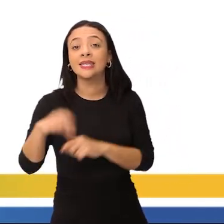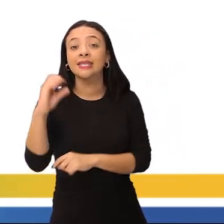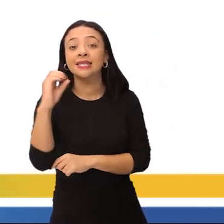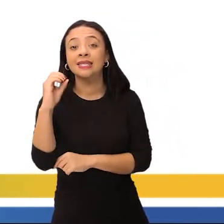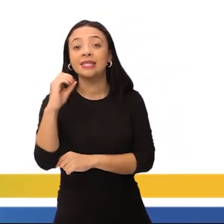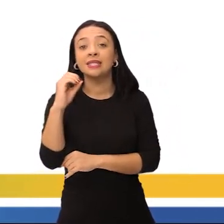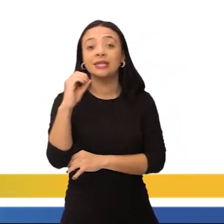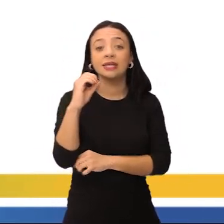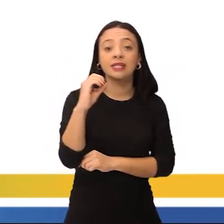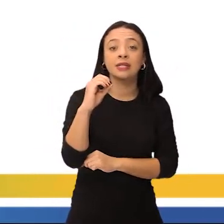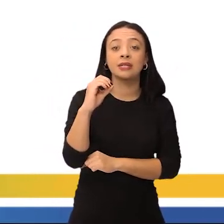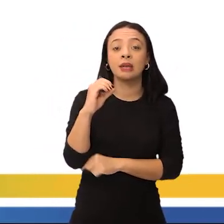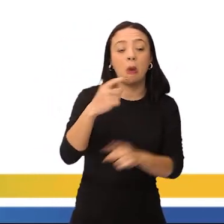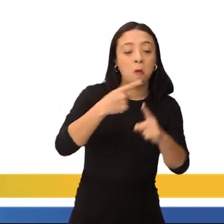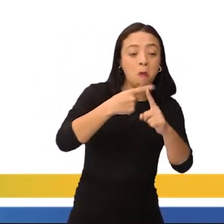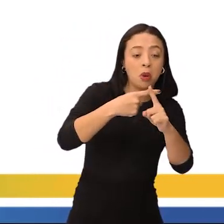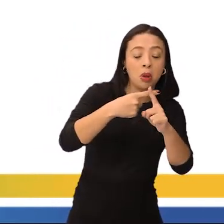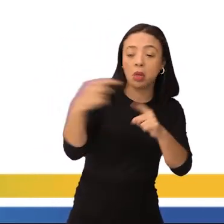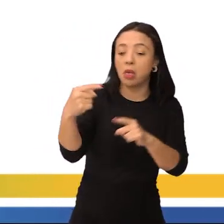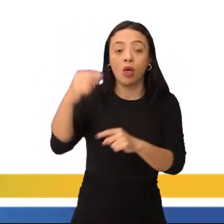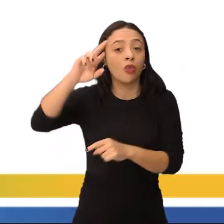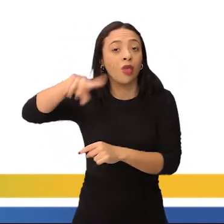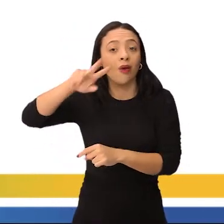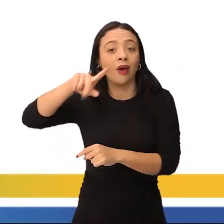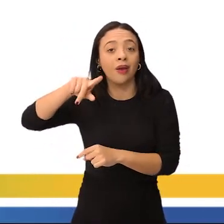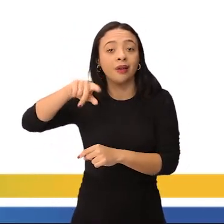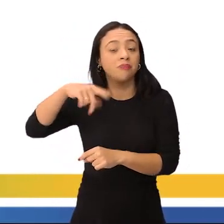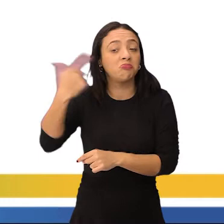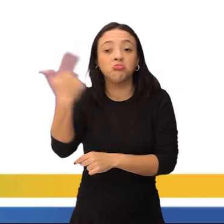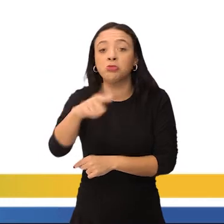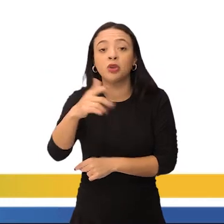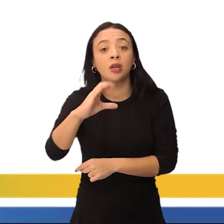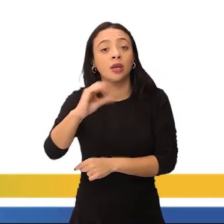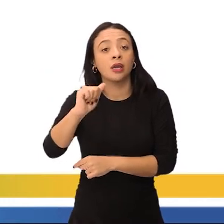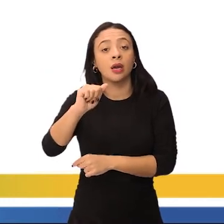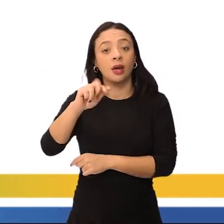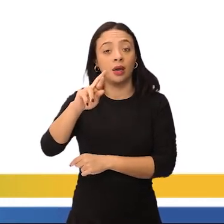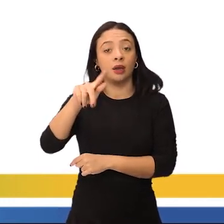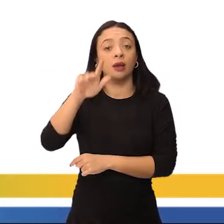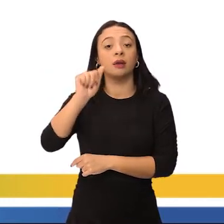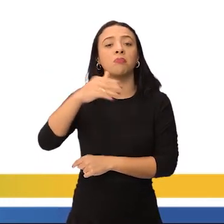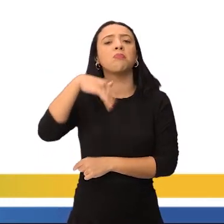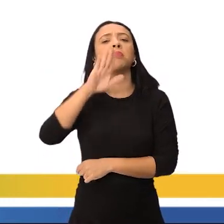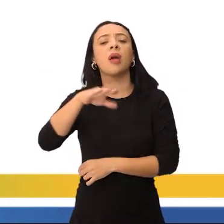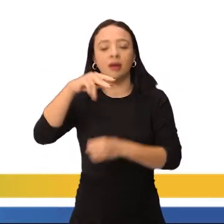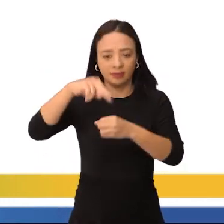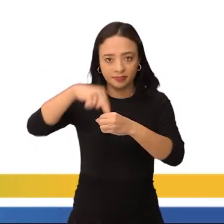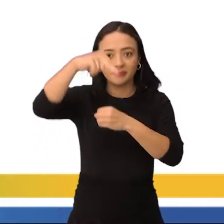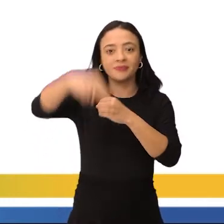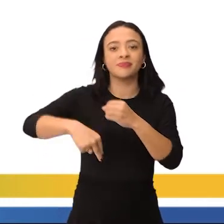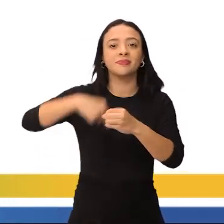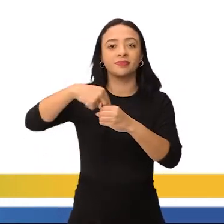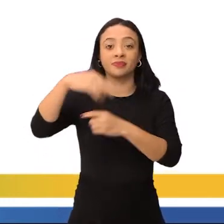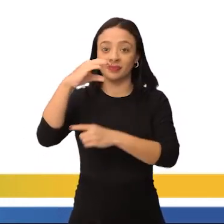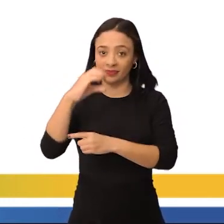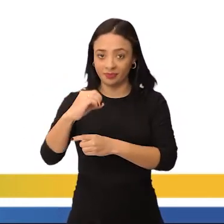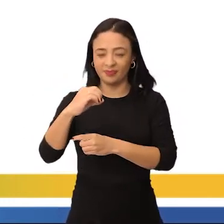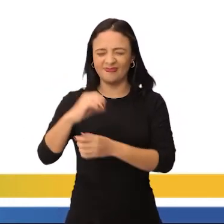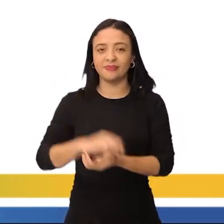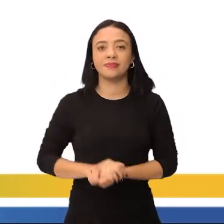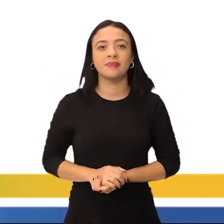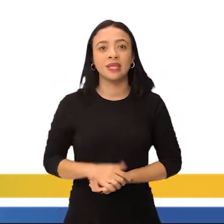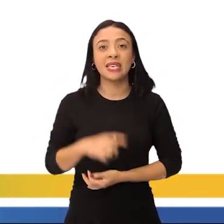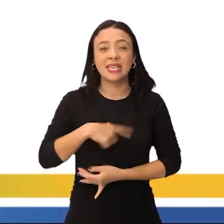sem sinal ou seja elas não têm cargas são partículas sem carga que seriam os neutros então nós temos principalmente